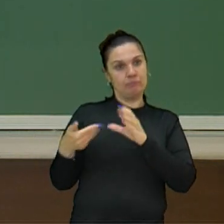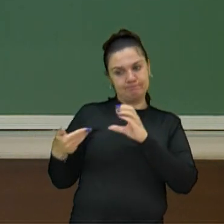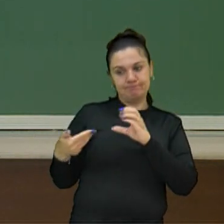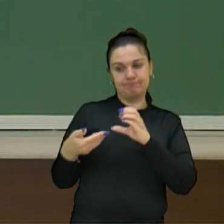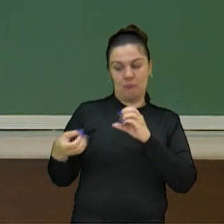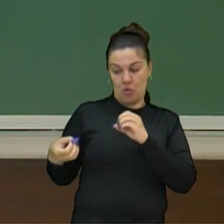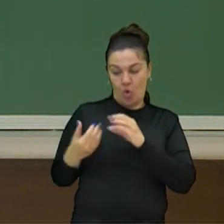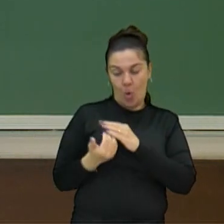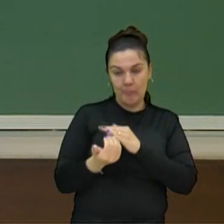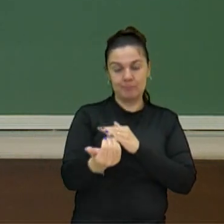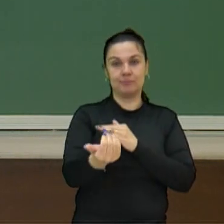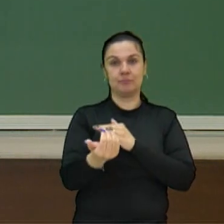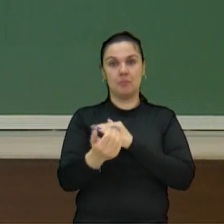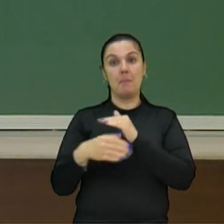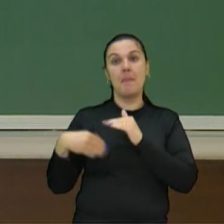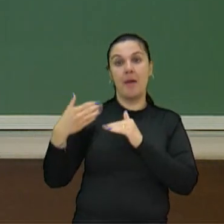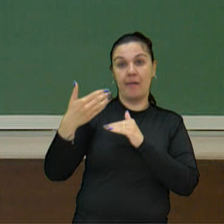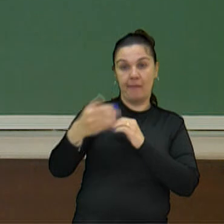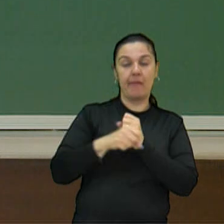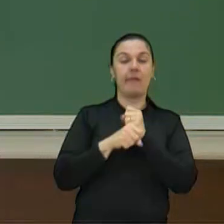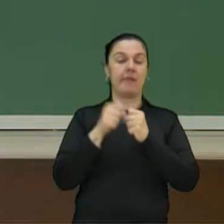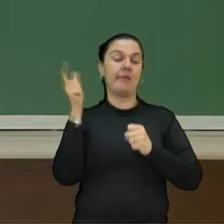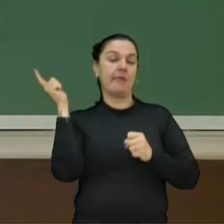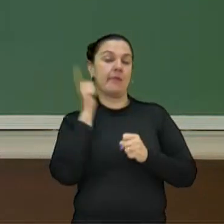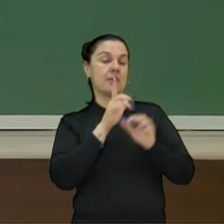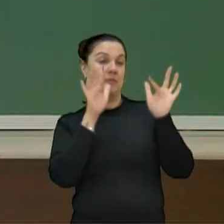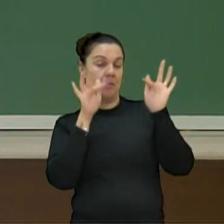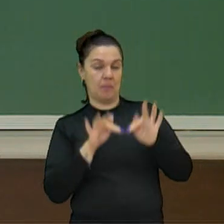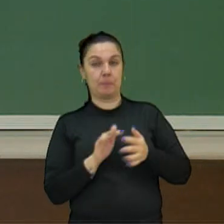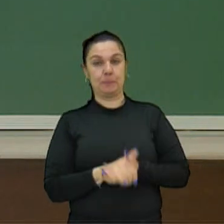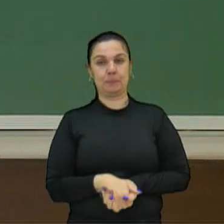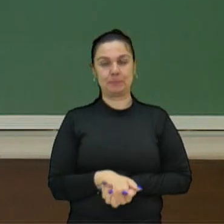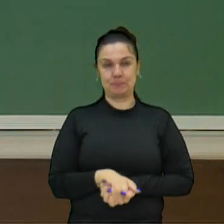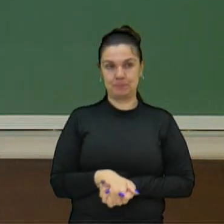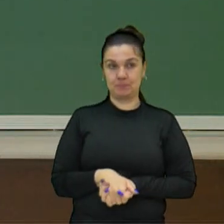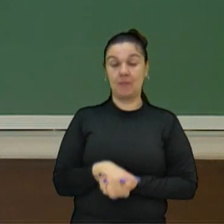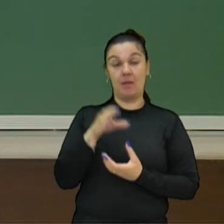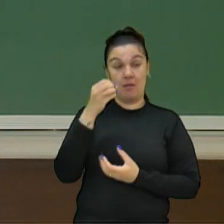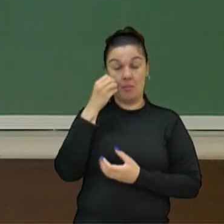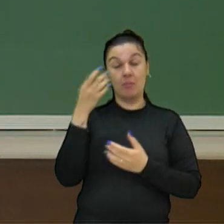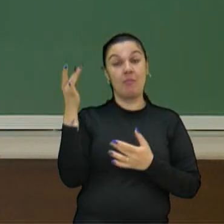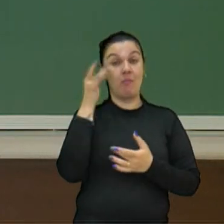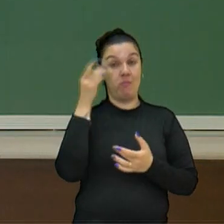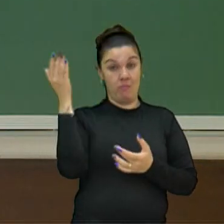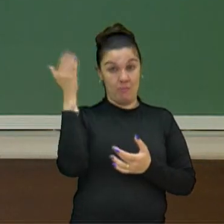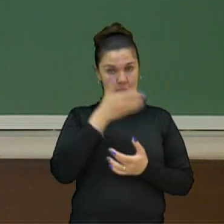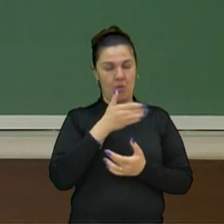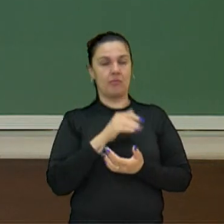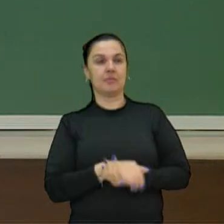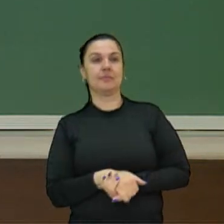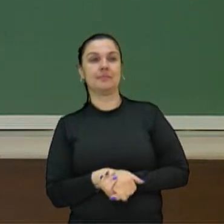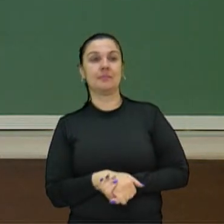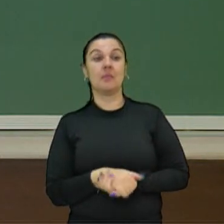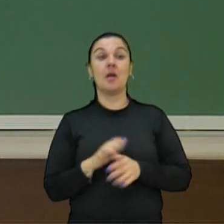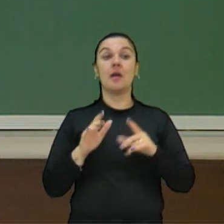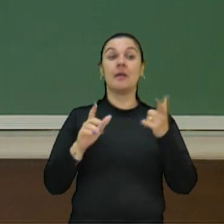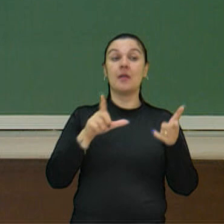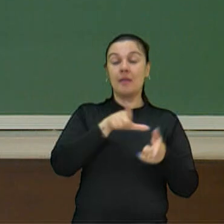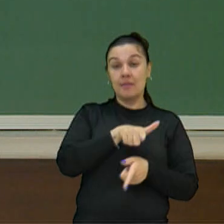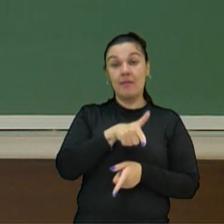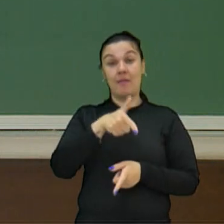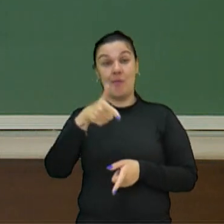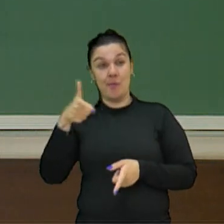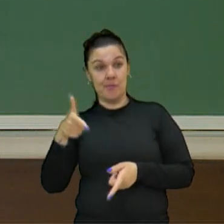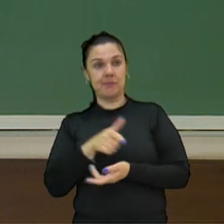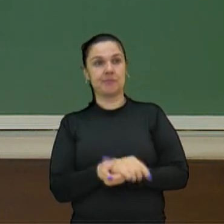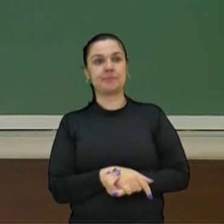se ele continuasse a experiência por muito, muito tempo, ele chegasse até o coacervado. Tá? Então é uma evidência de que essa teoria está correta. Mas a gente tem uma outra